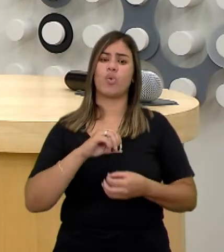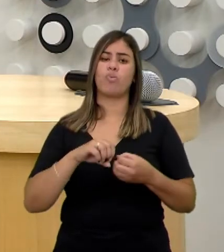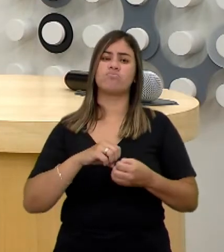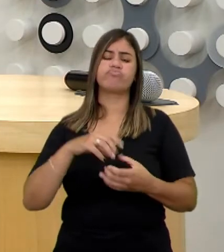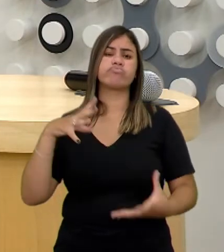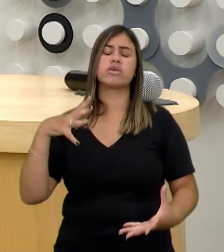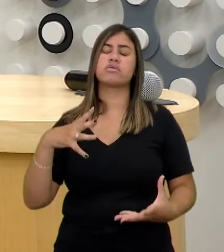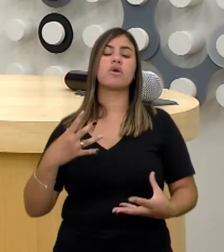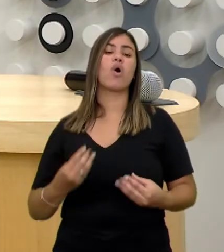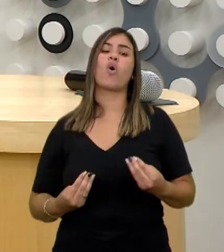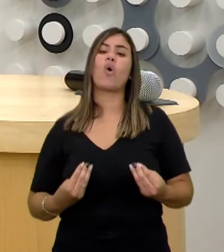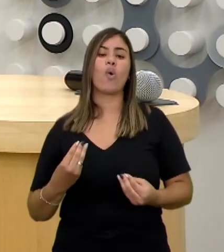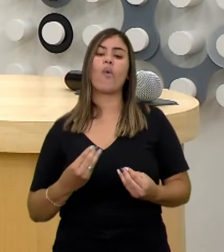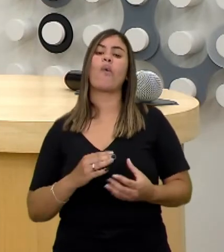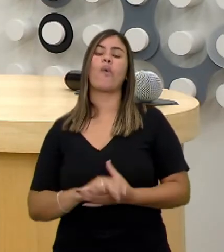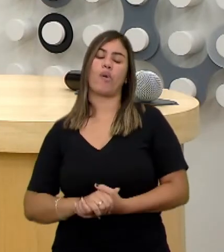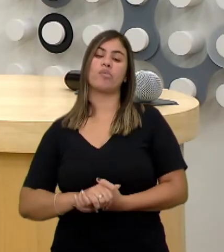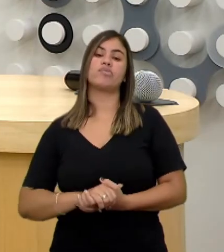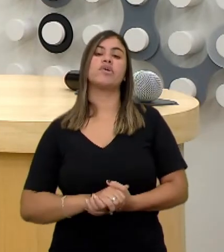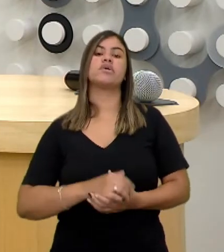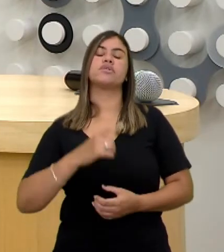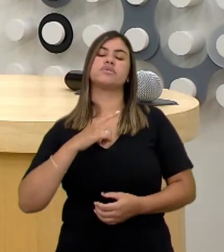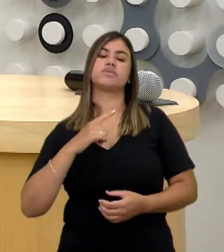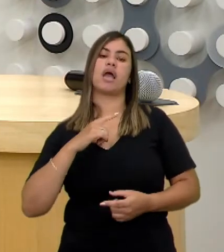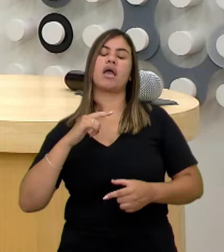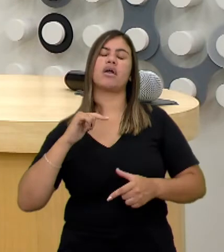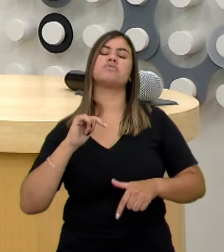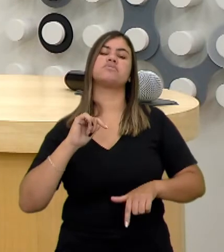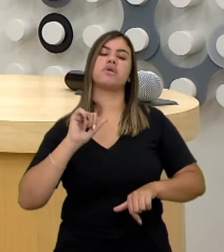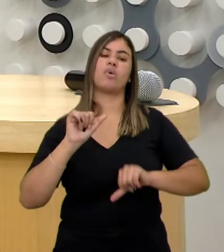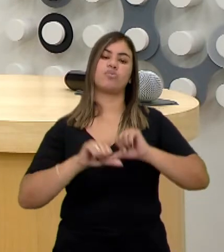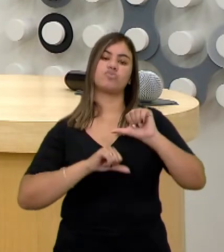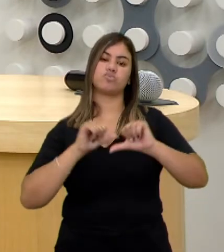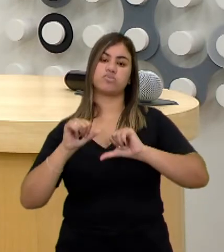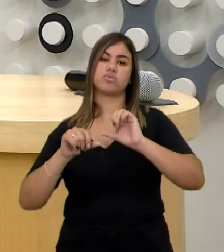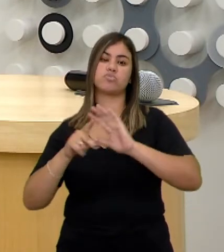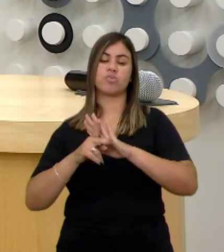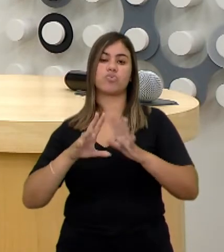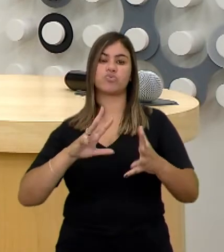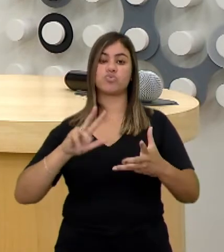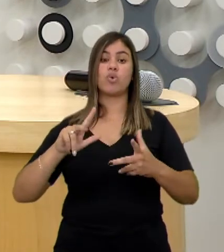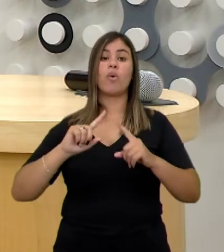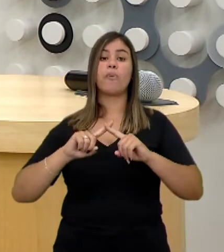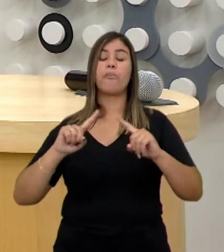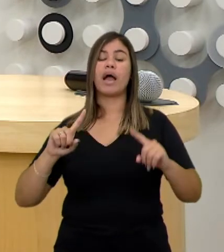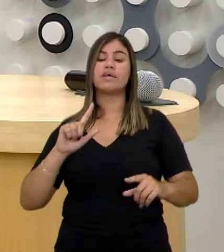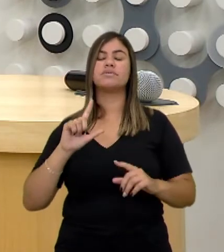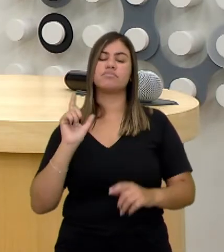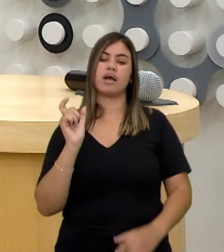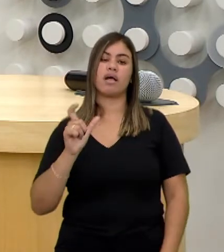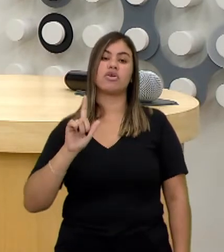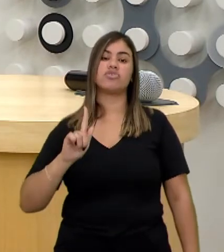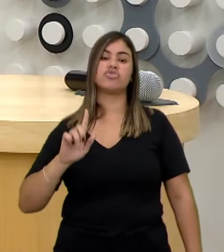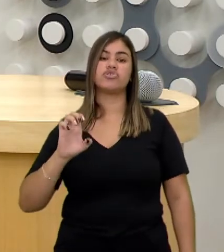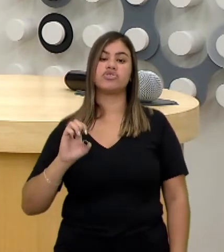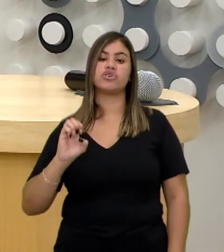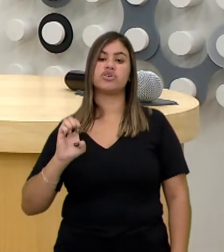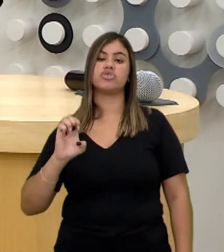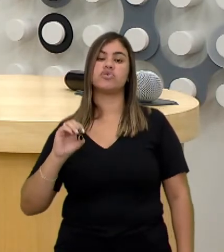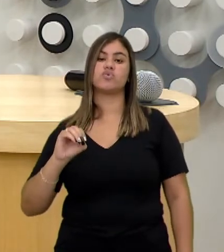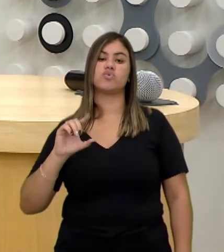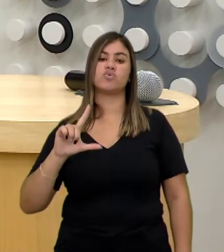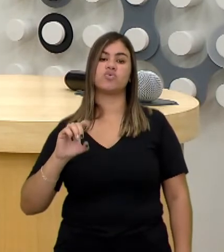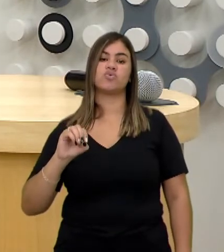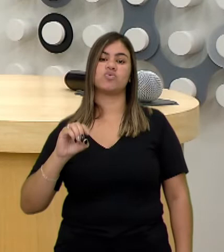vivos, né, com, né, a transformação aí do nosso planeta. Mas quando a gente fala em geologia, a gente está tratando